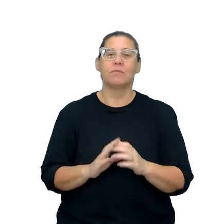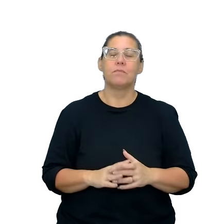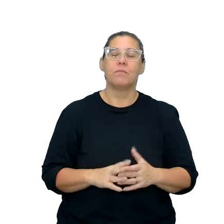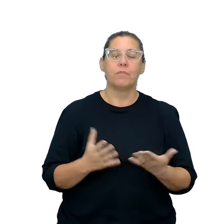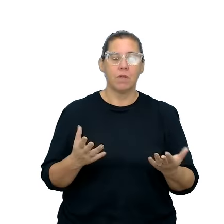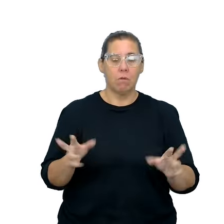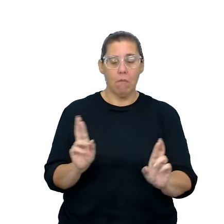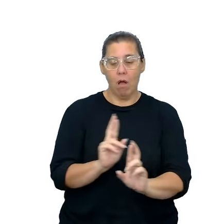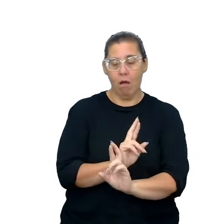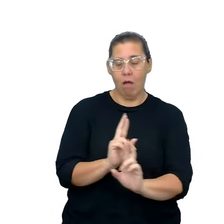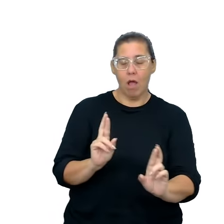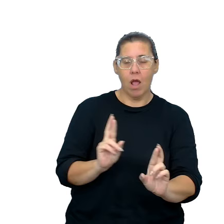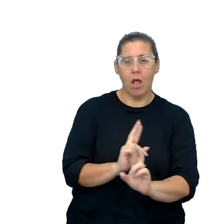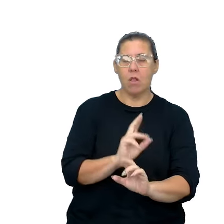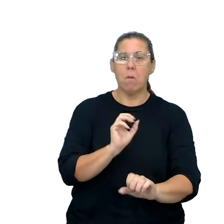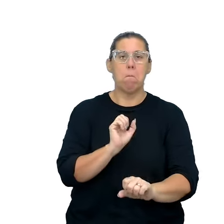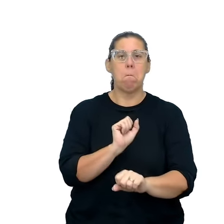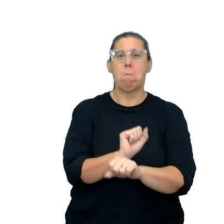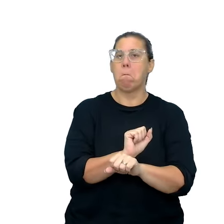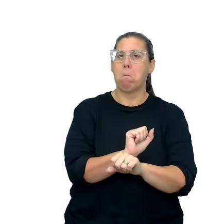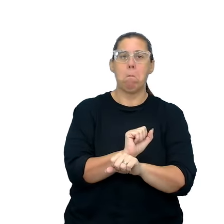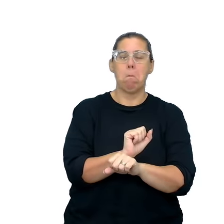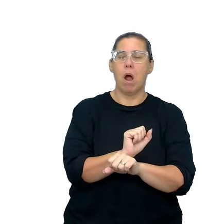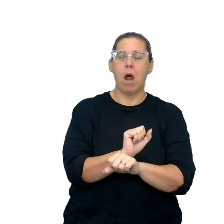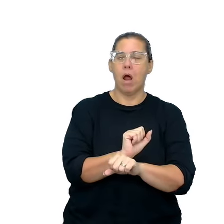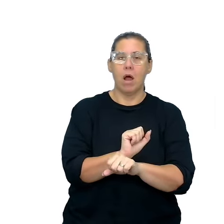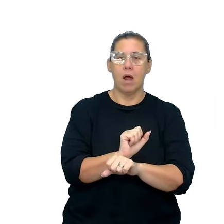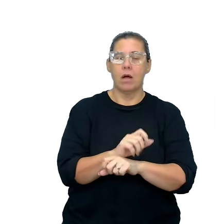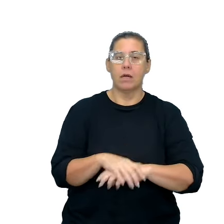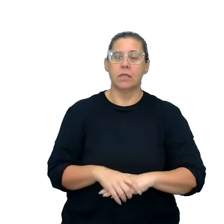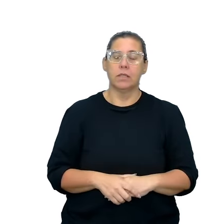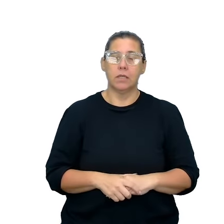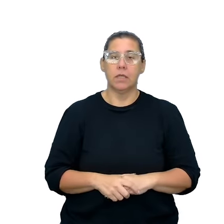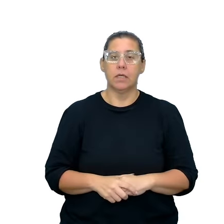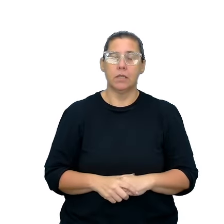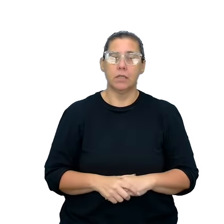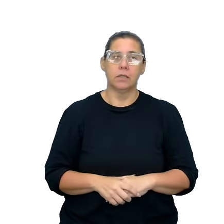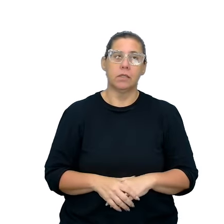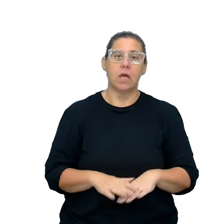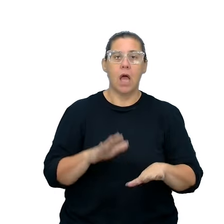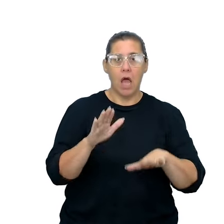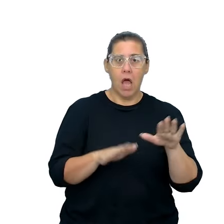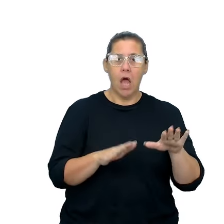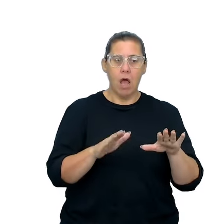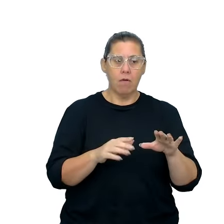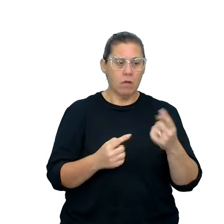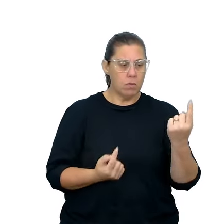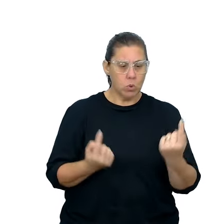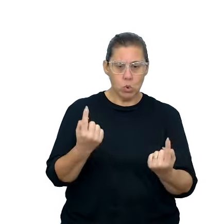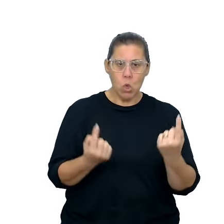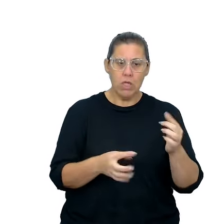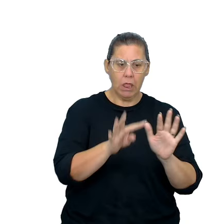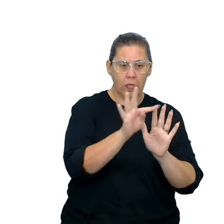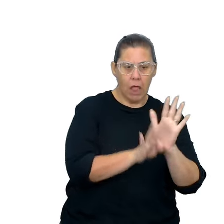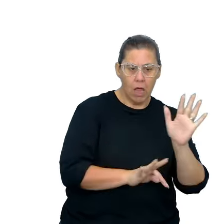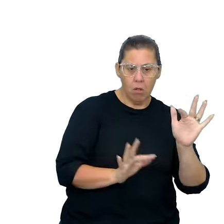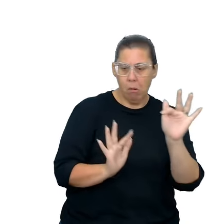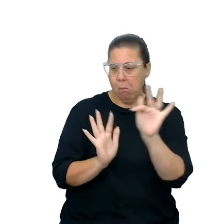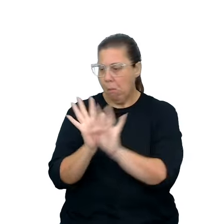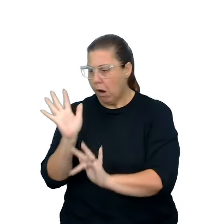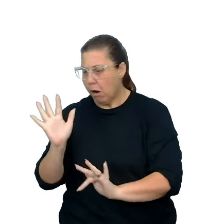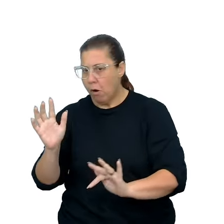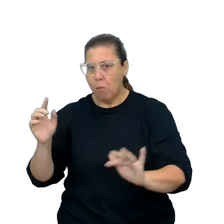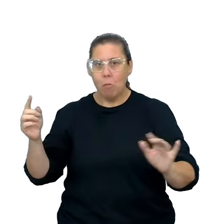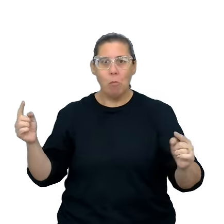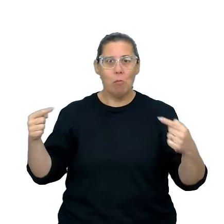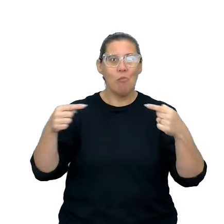os outros, né, eles não são estáticos em relação uns com os outros. Muitas vezes eles até se articulam mesmo e se unem para